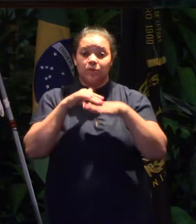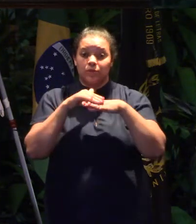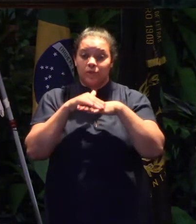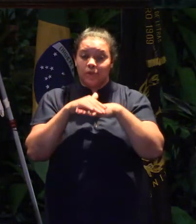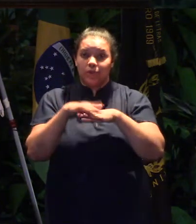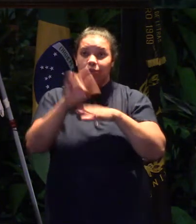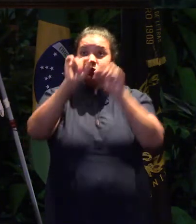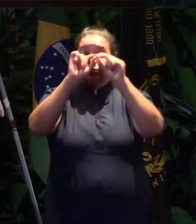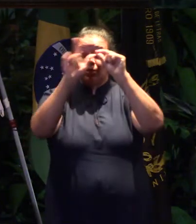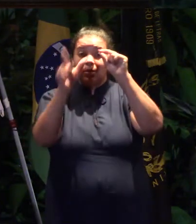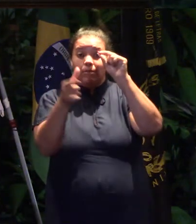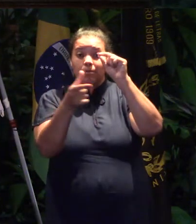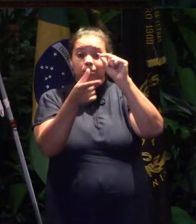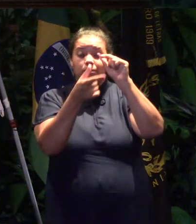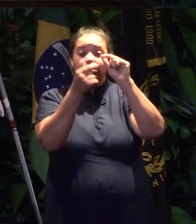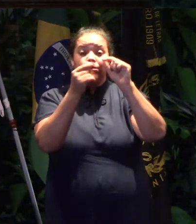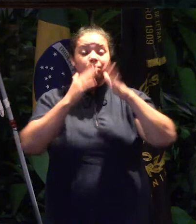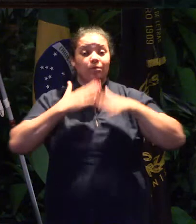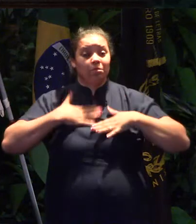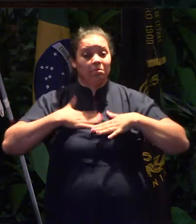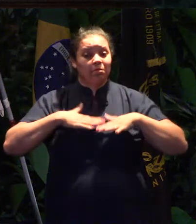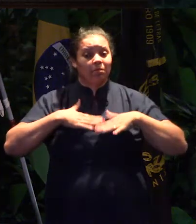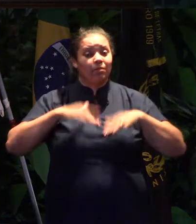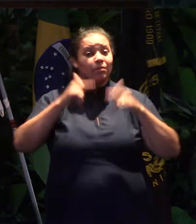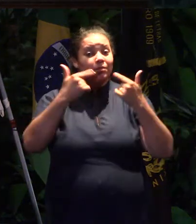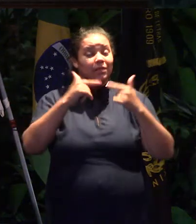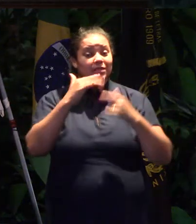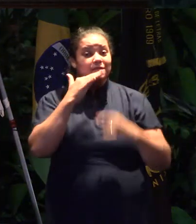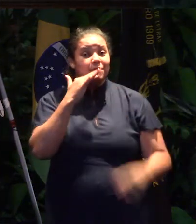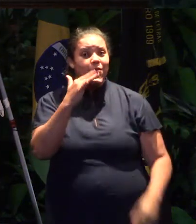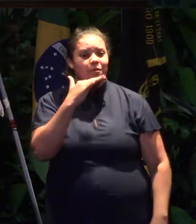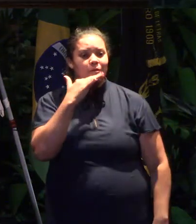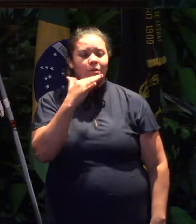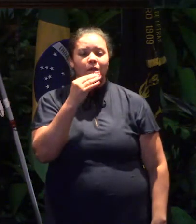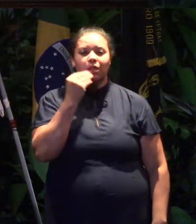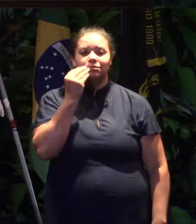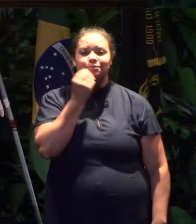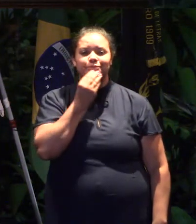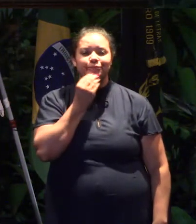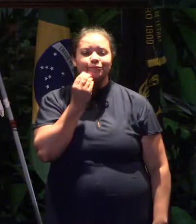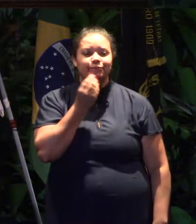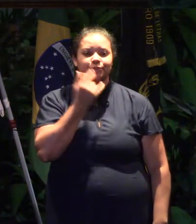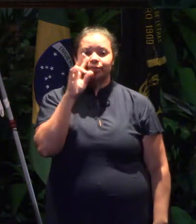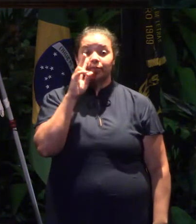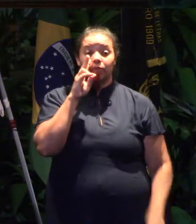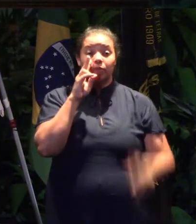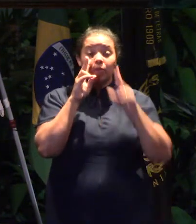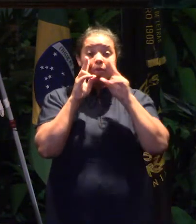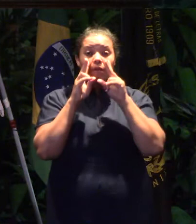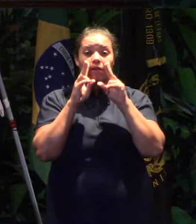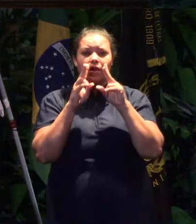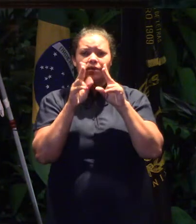lua calma, sem lapso de cores, de lépidos sabores. Os olhos, como